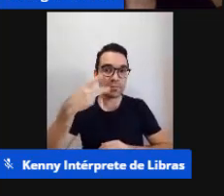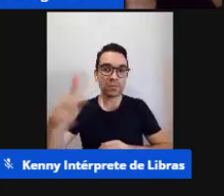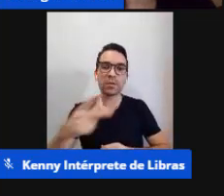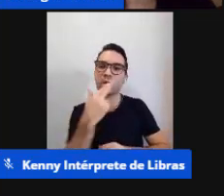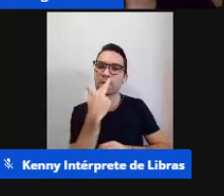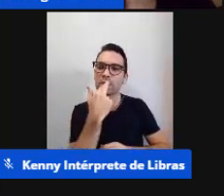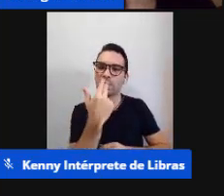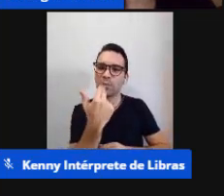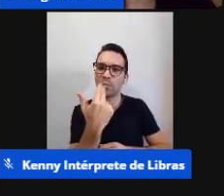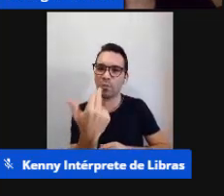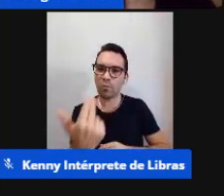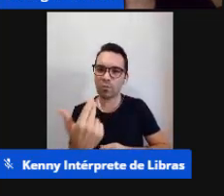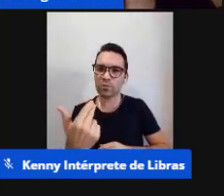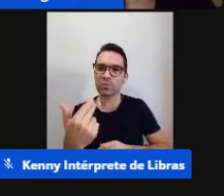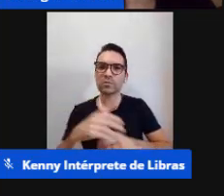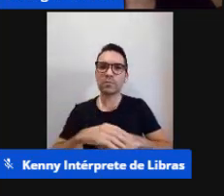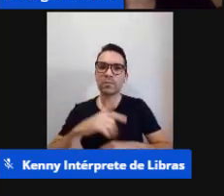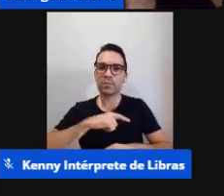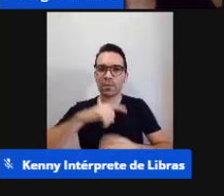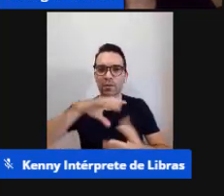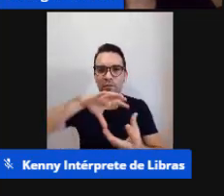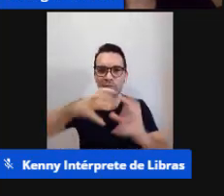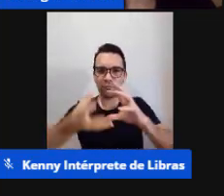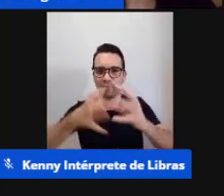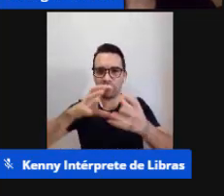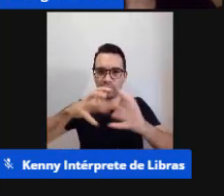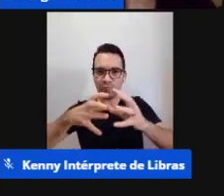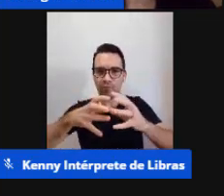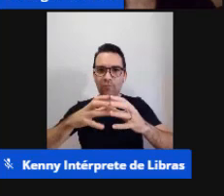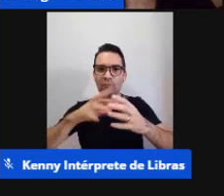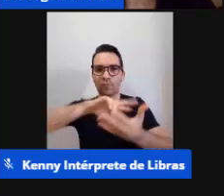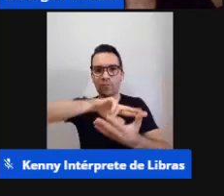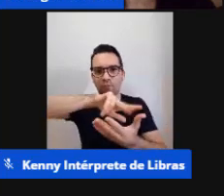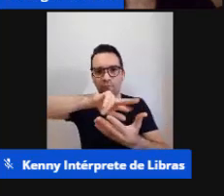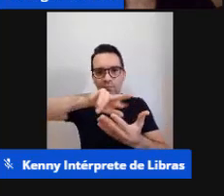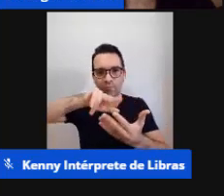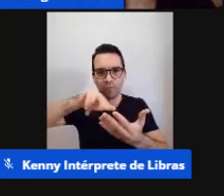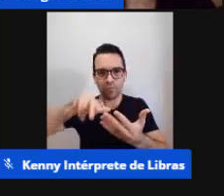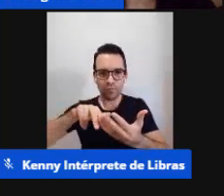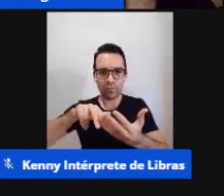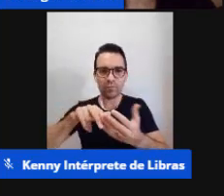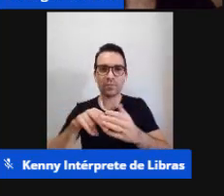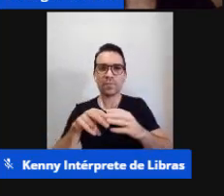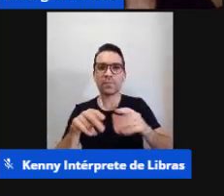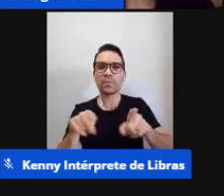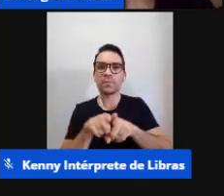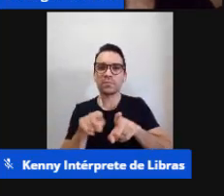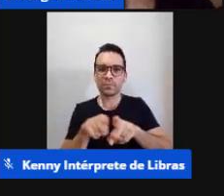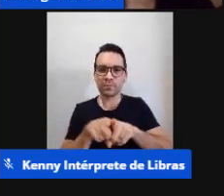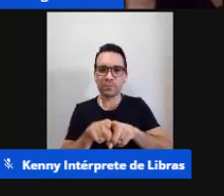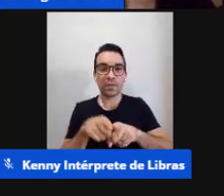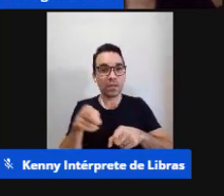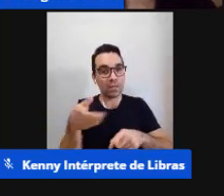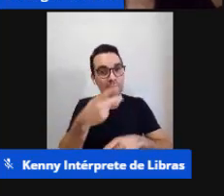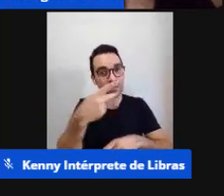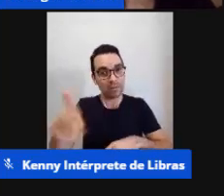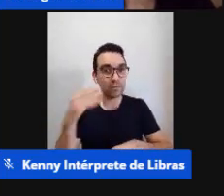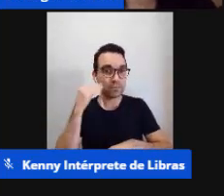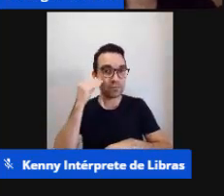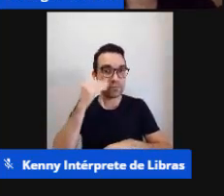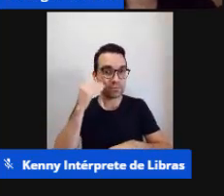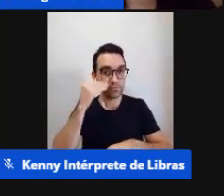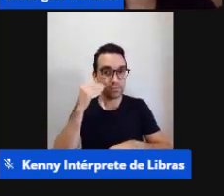formas, tá? Lembrando que essa atividade está interligada com todos os outros campos de experiência, tá